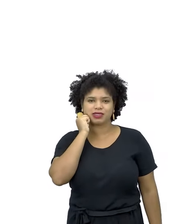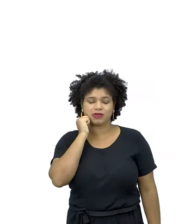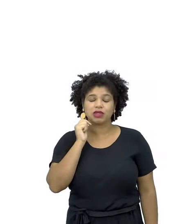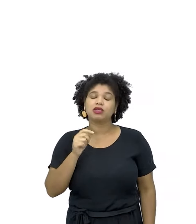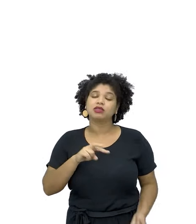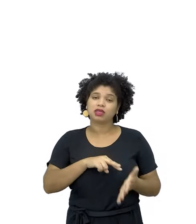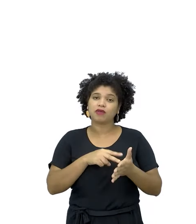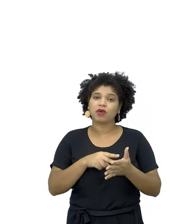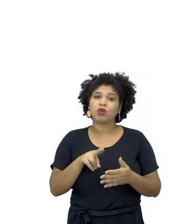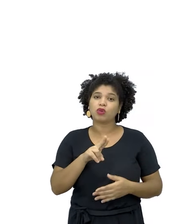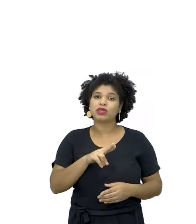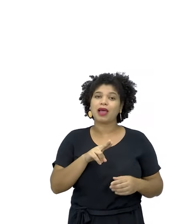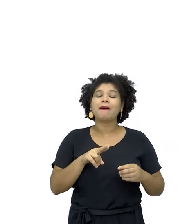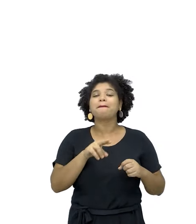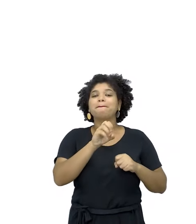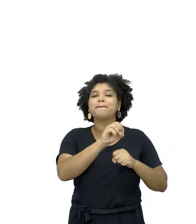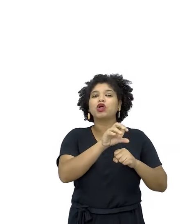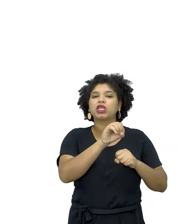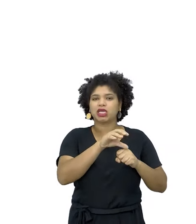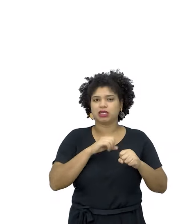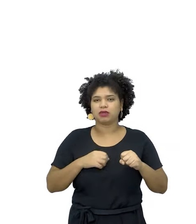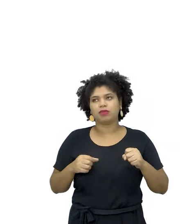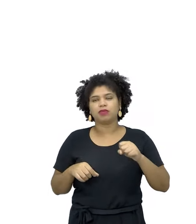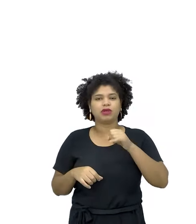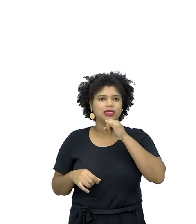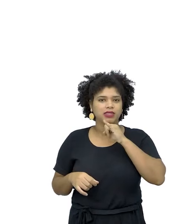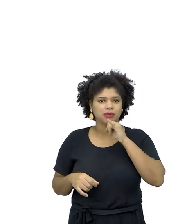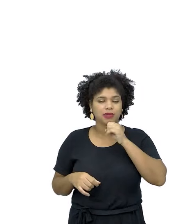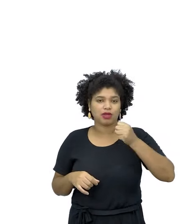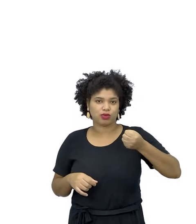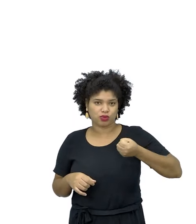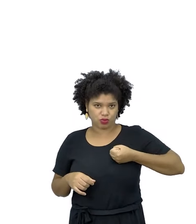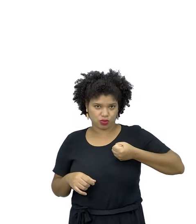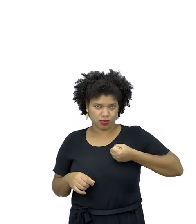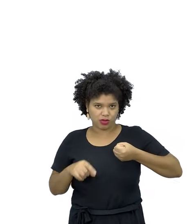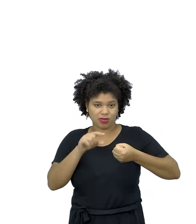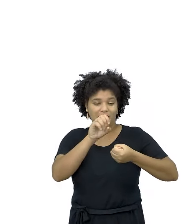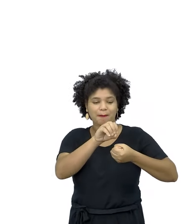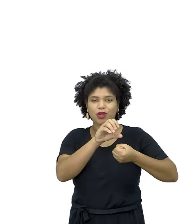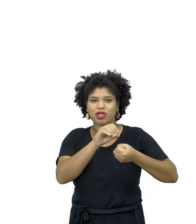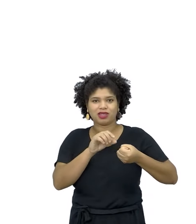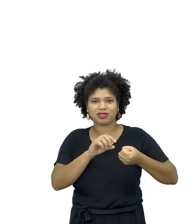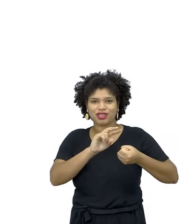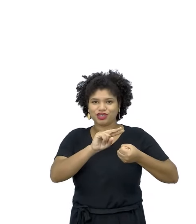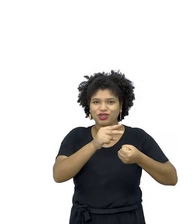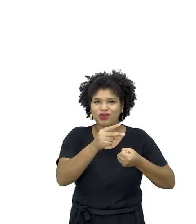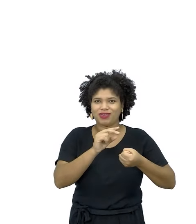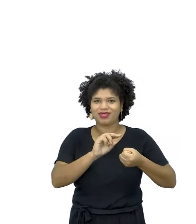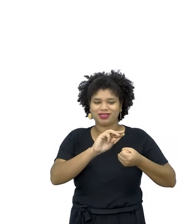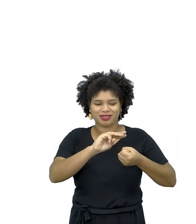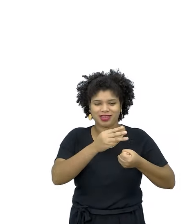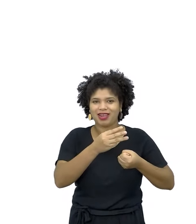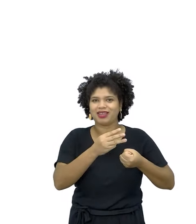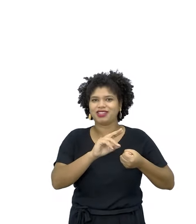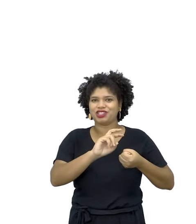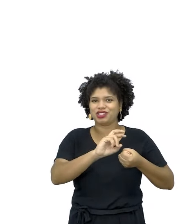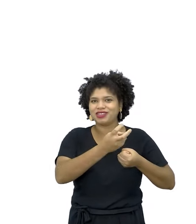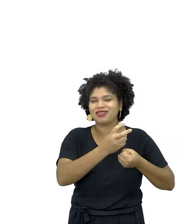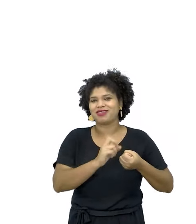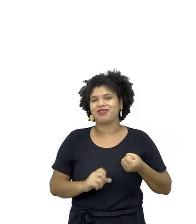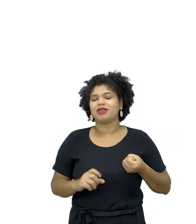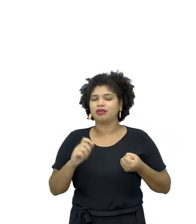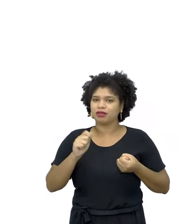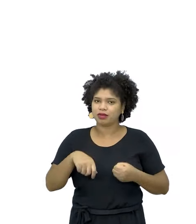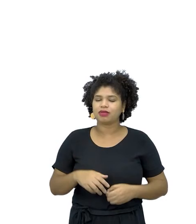quê? Potências. Potência de 10. Para que eu uso notação científica? Para expressar números grandes e números muito pequenos.